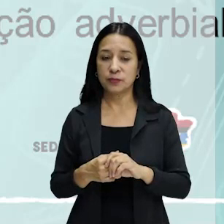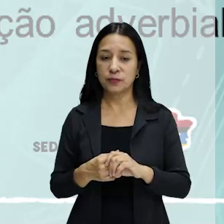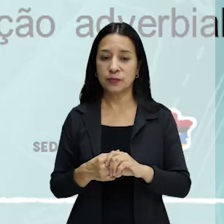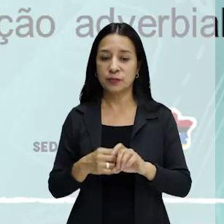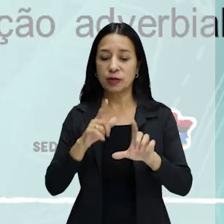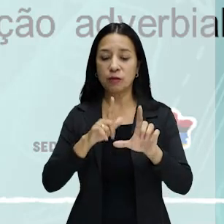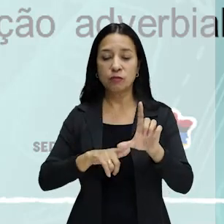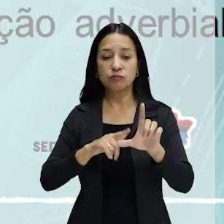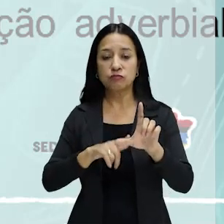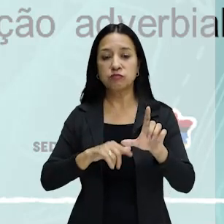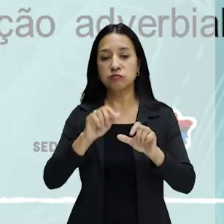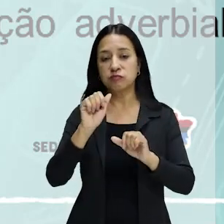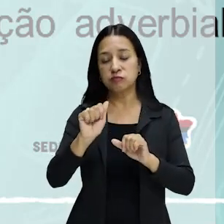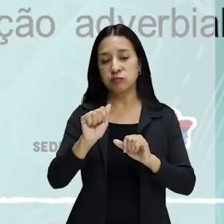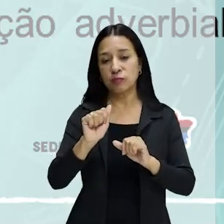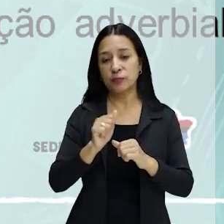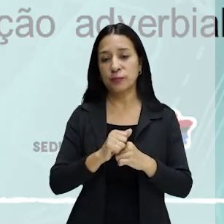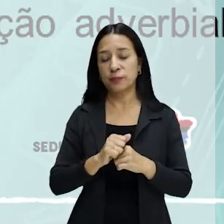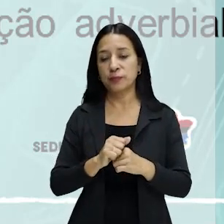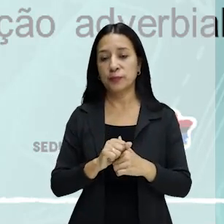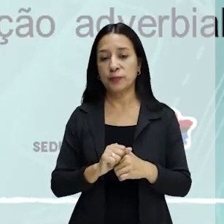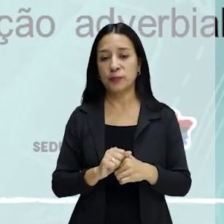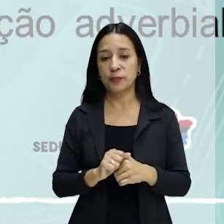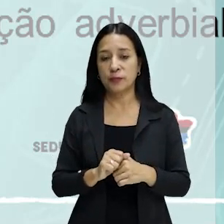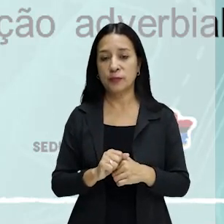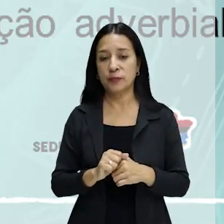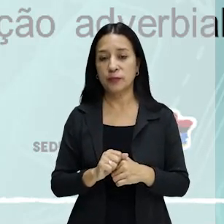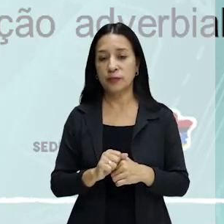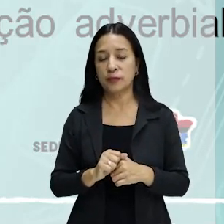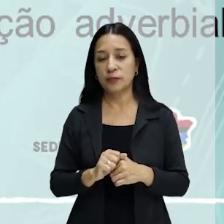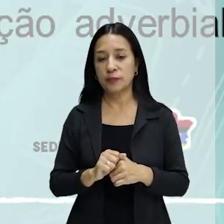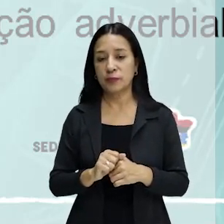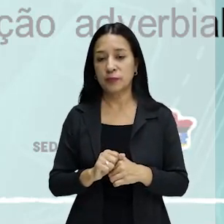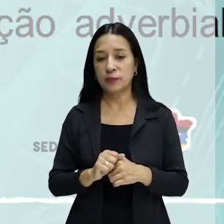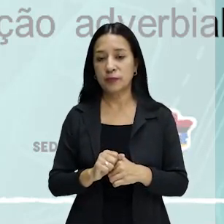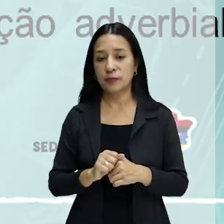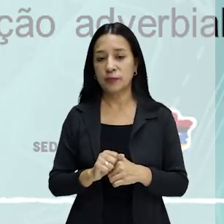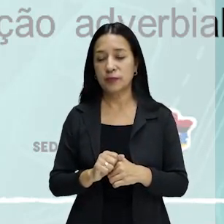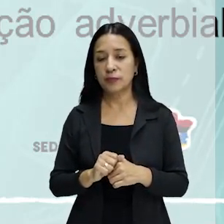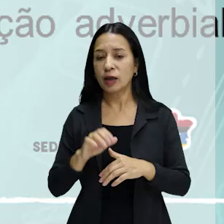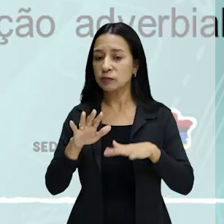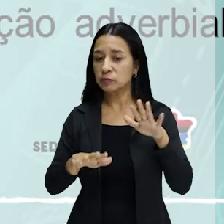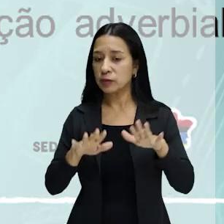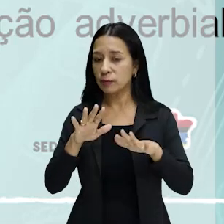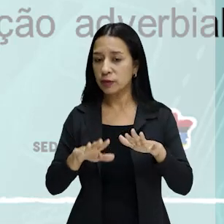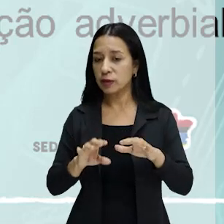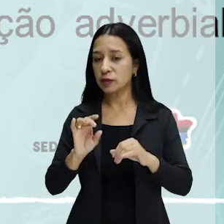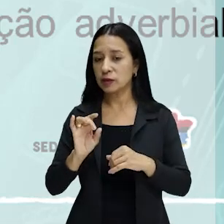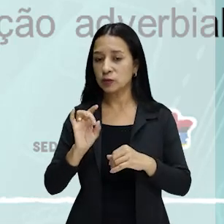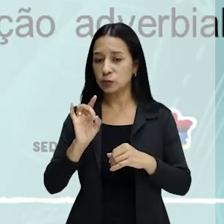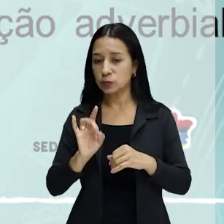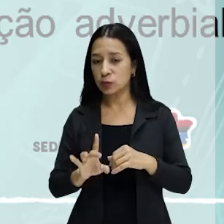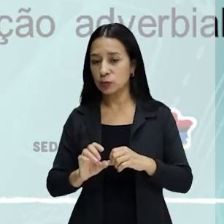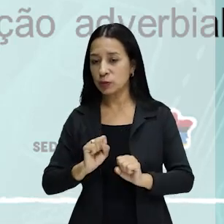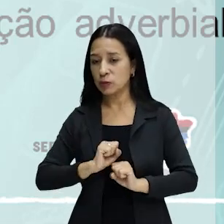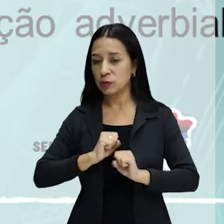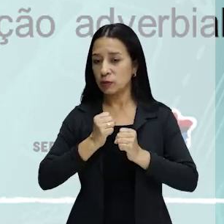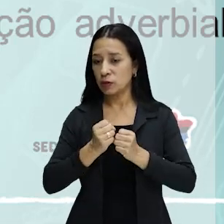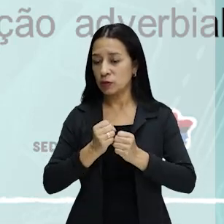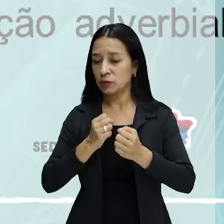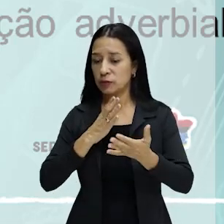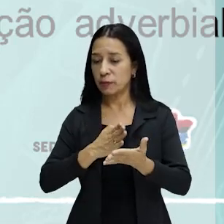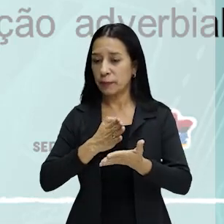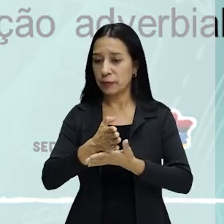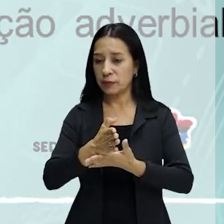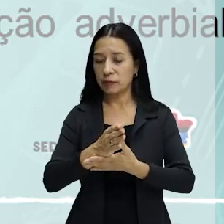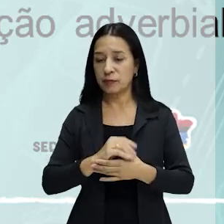aliás, apenas do meu esforço para ser aprovado. Olha, eu estou falando dependendo. Dependo apenas do meu esforço para ser aprovado.